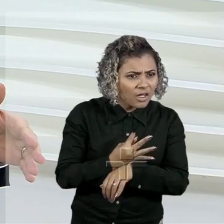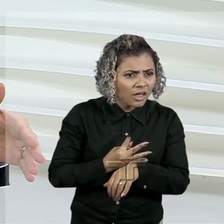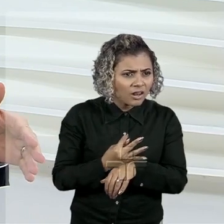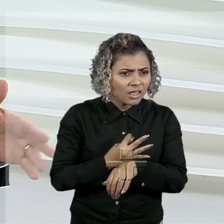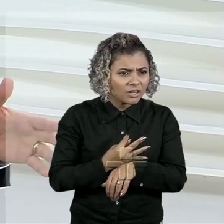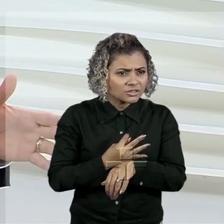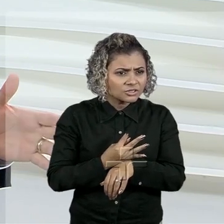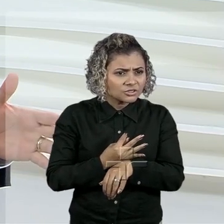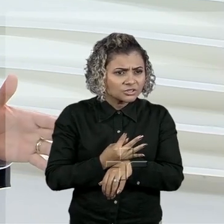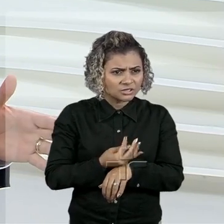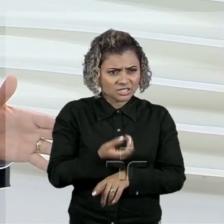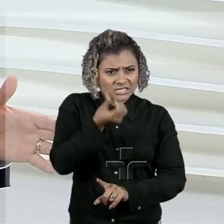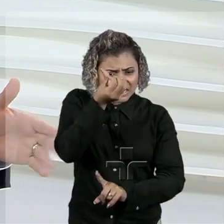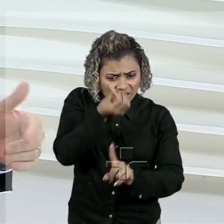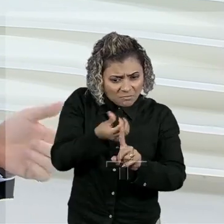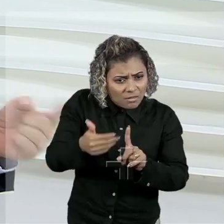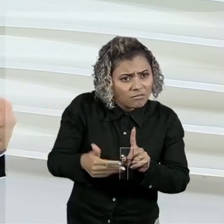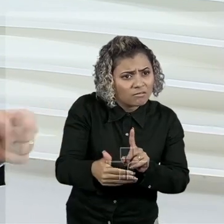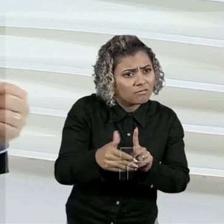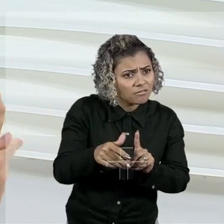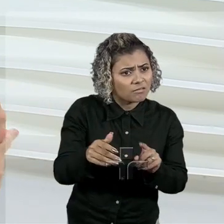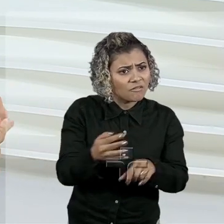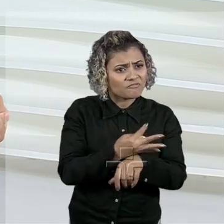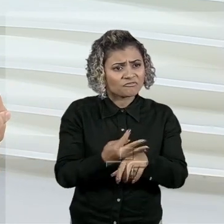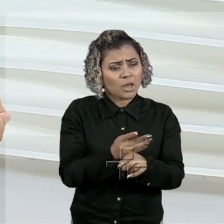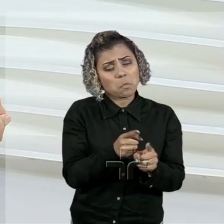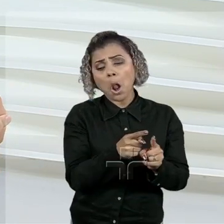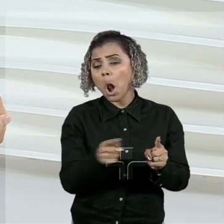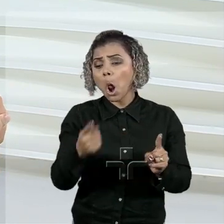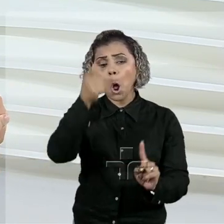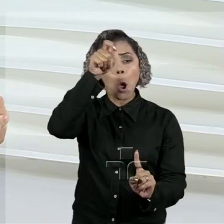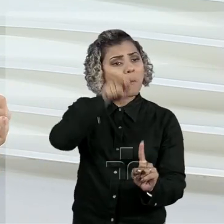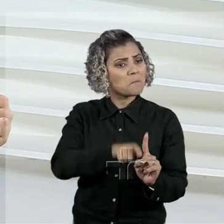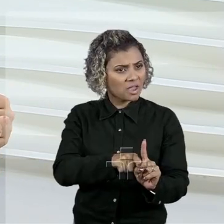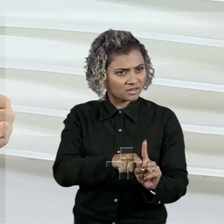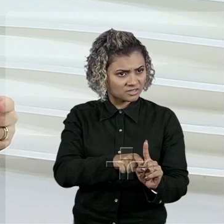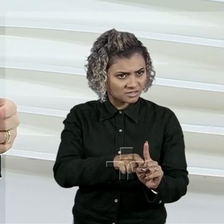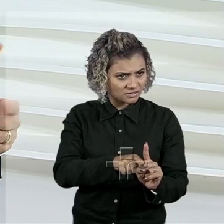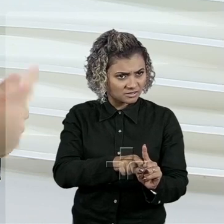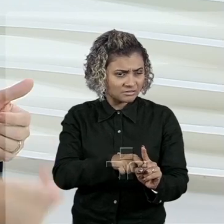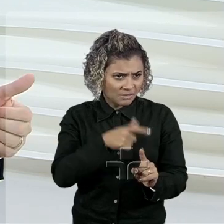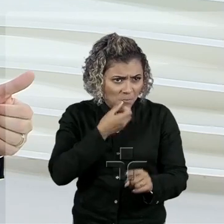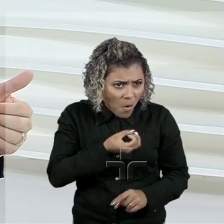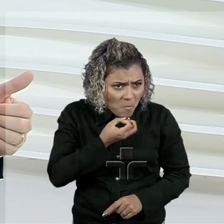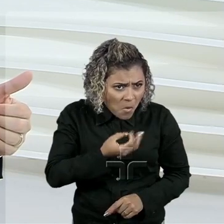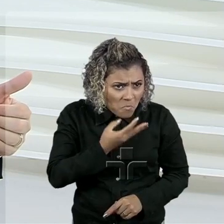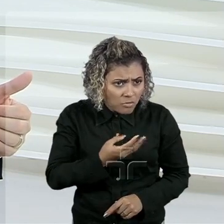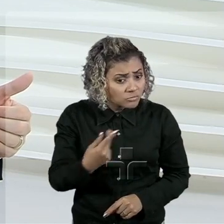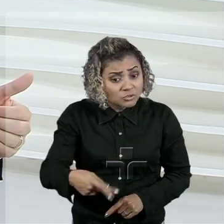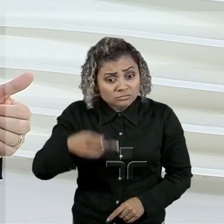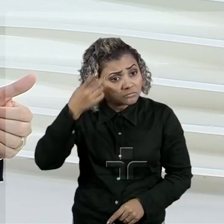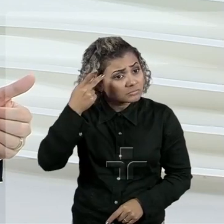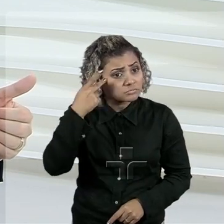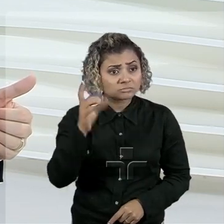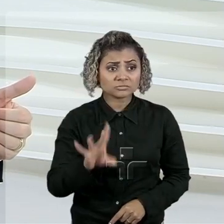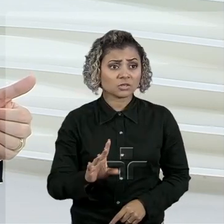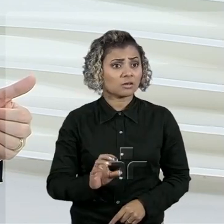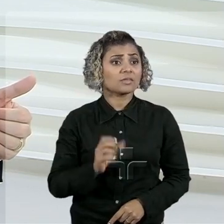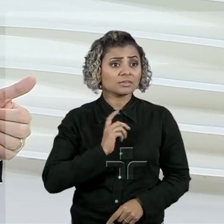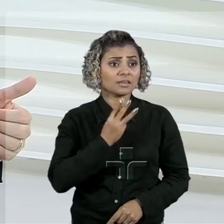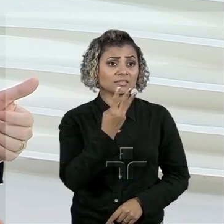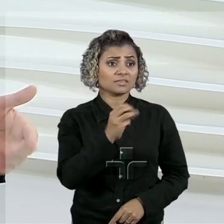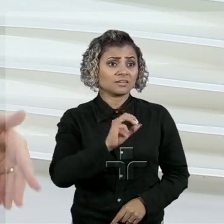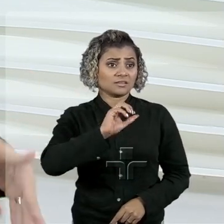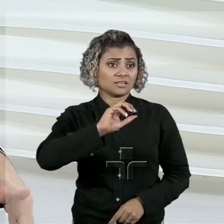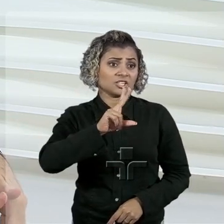resolvessem problema de qualidade, nós não teríamos o contrário nas nossas redes. Praticamente só São Paulo dos estados tem 30 dias